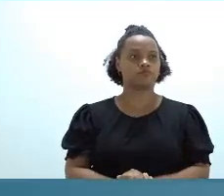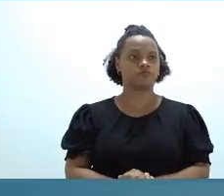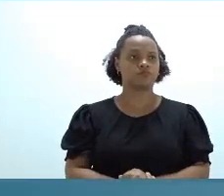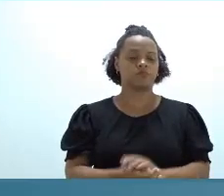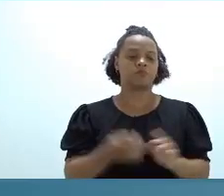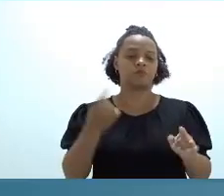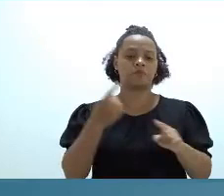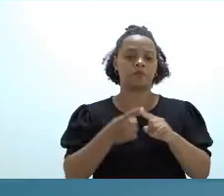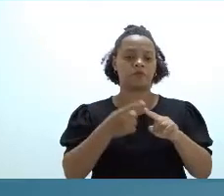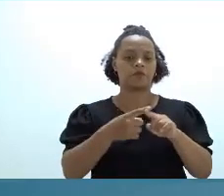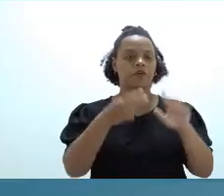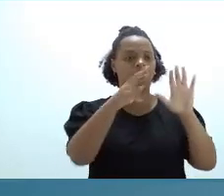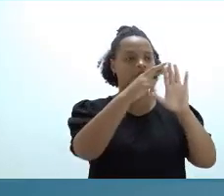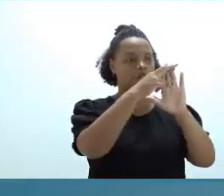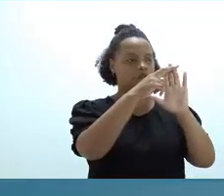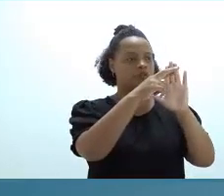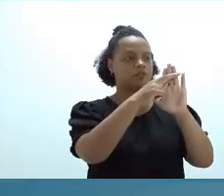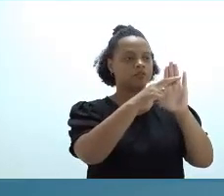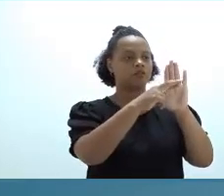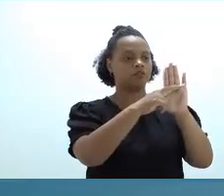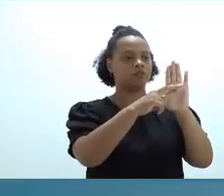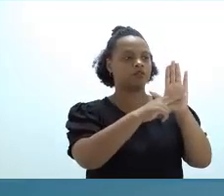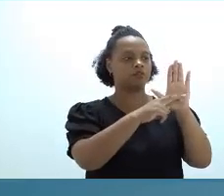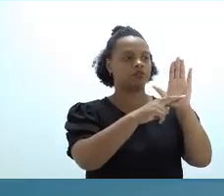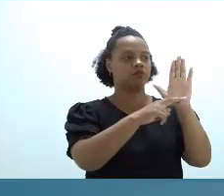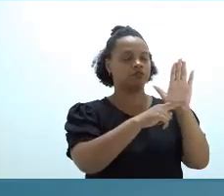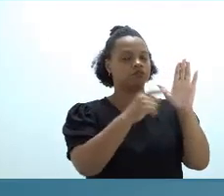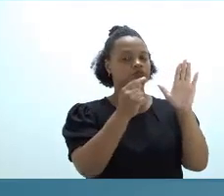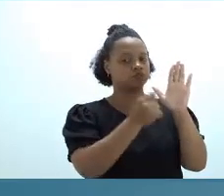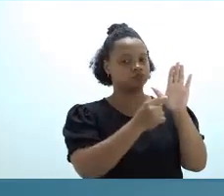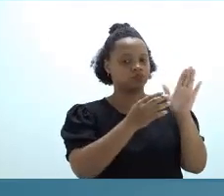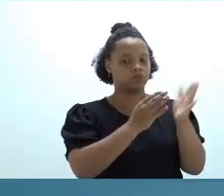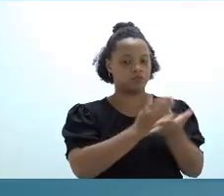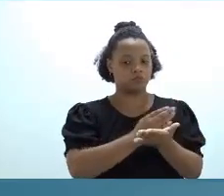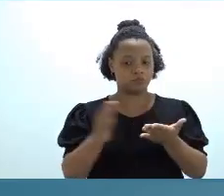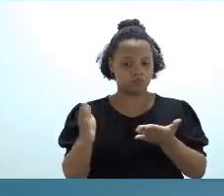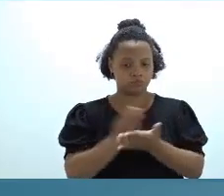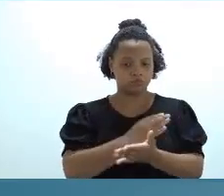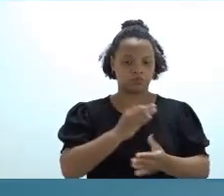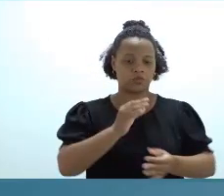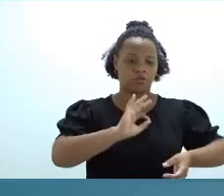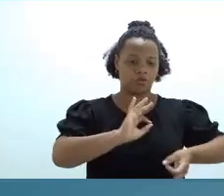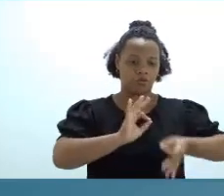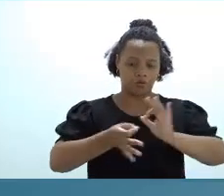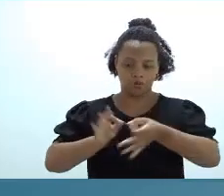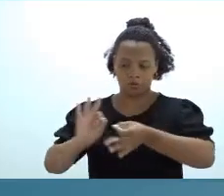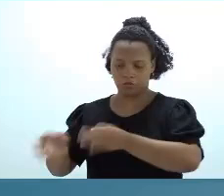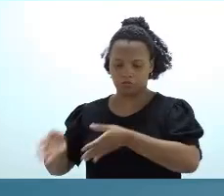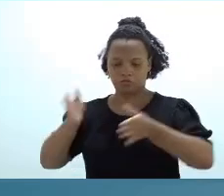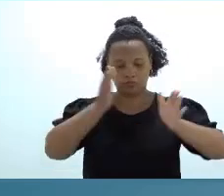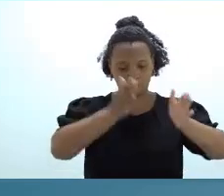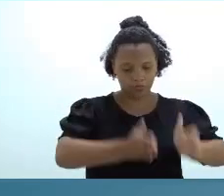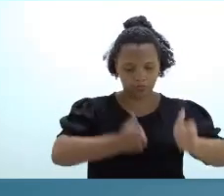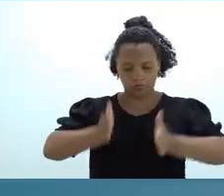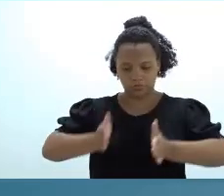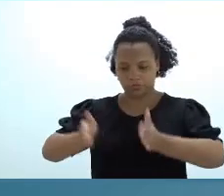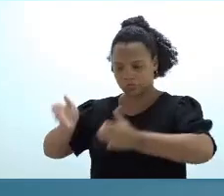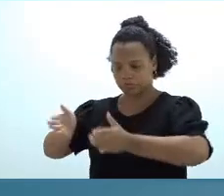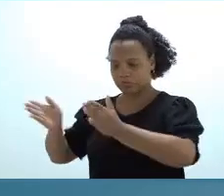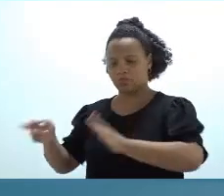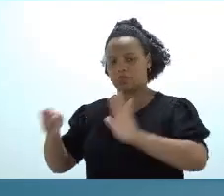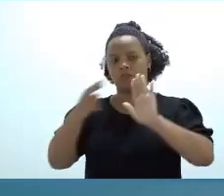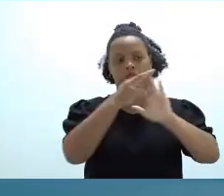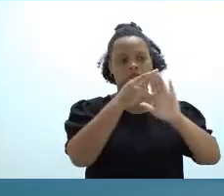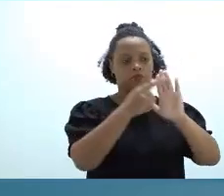regulada, sendo que, no que tange ao fracionamento e organização dos afazeres do Estado juiz, prepondera o